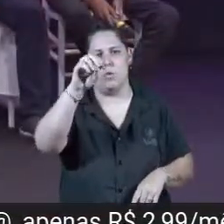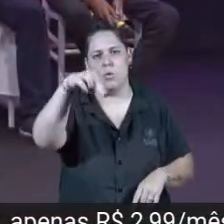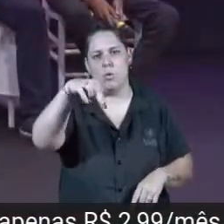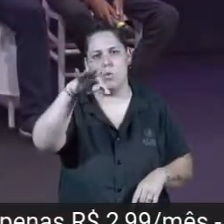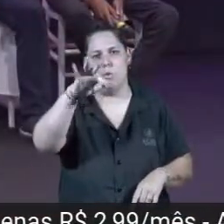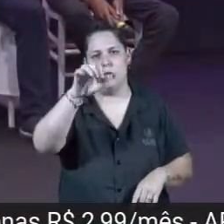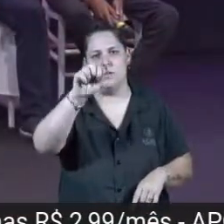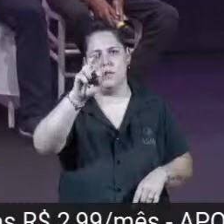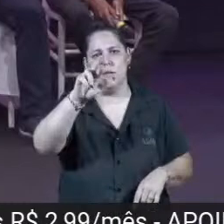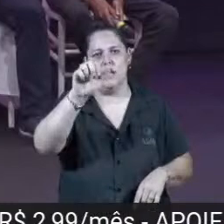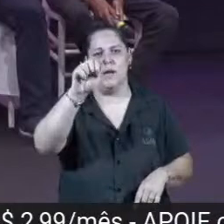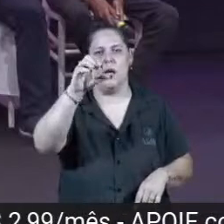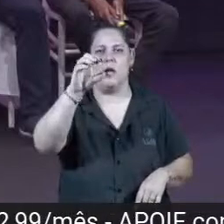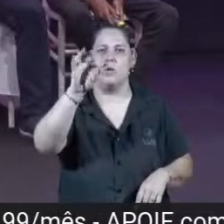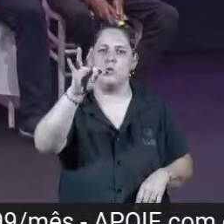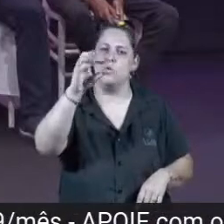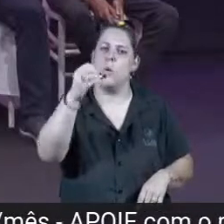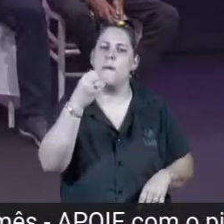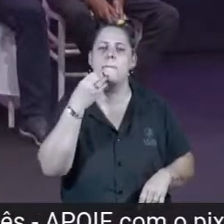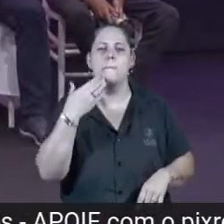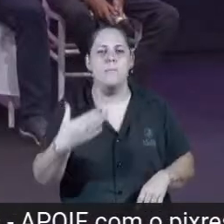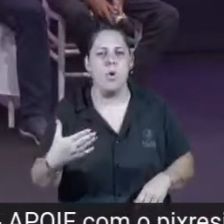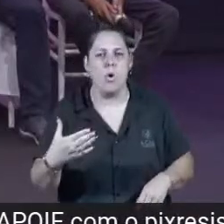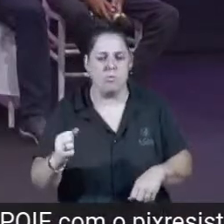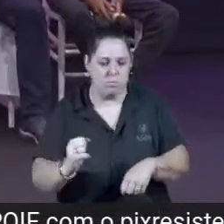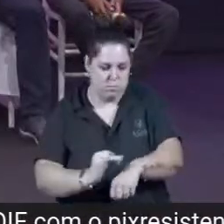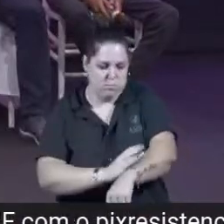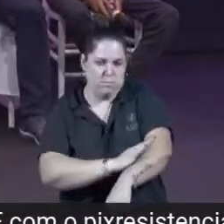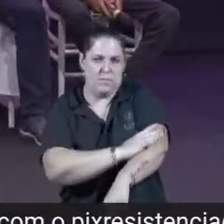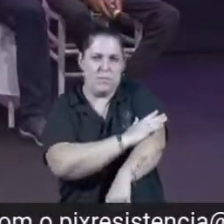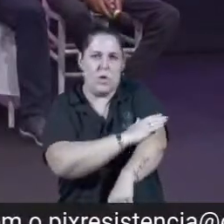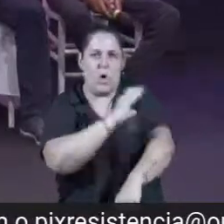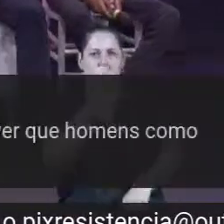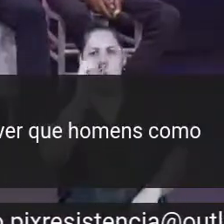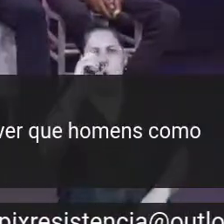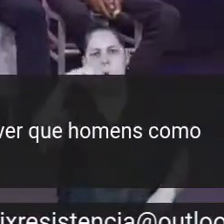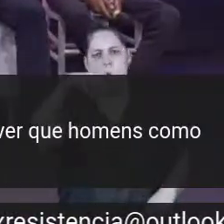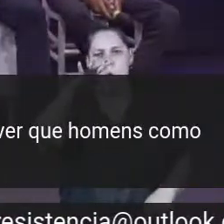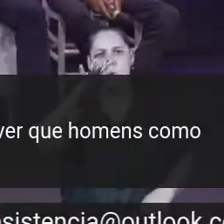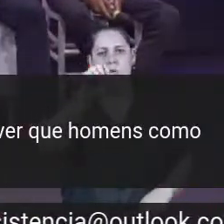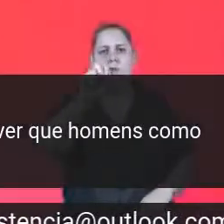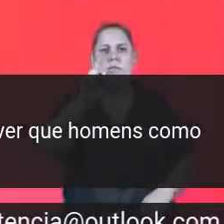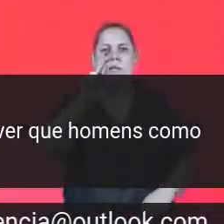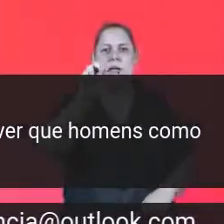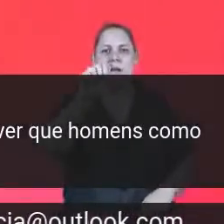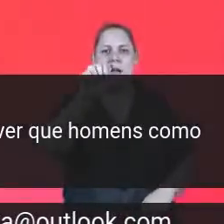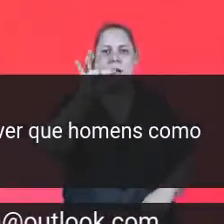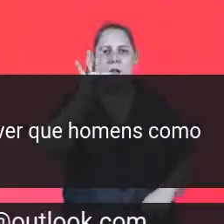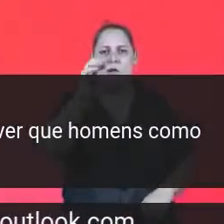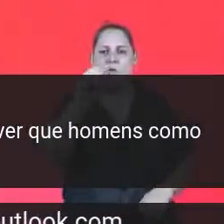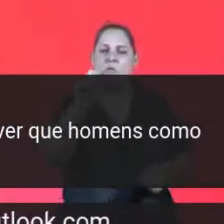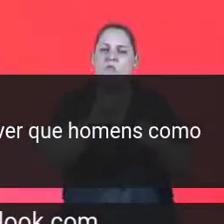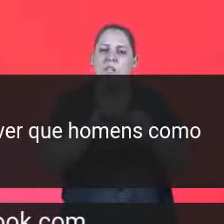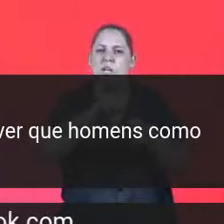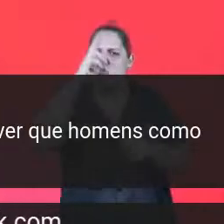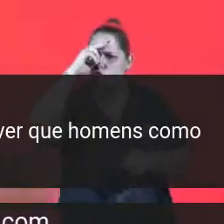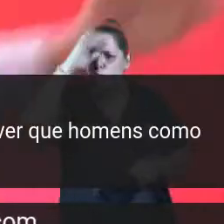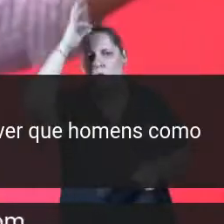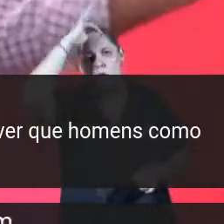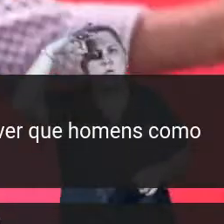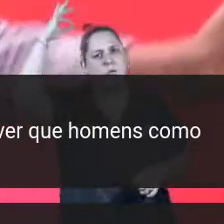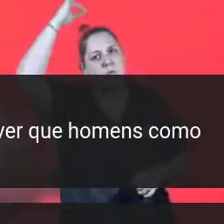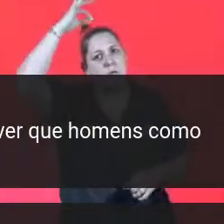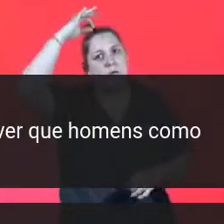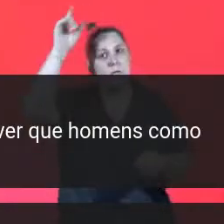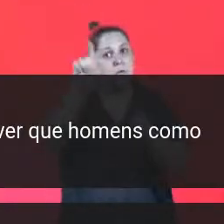emocionante, orgulhoso, Contarato está fazendo história no Espírito Santo e no Brasil. É um senador que faz diferença lá no Congresso Nacional,